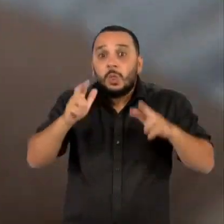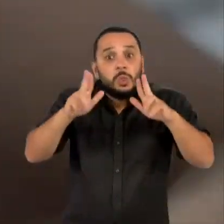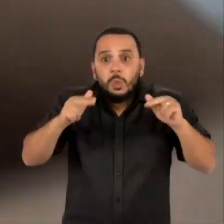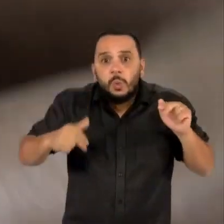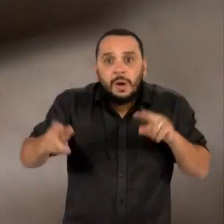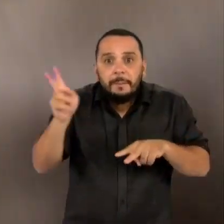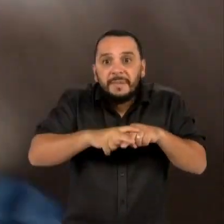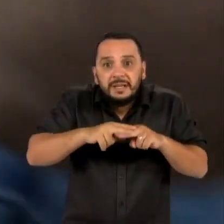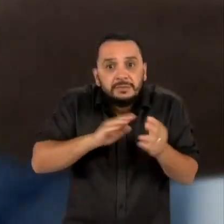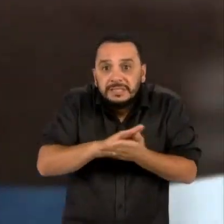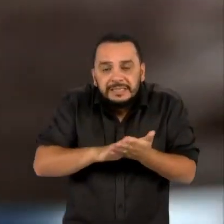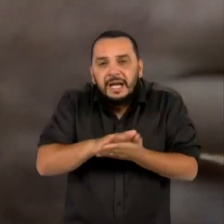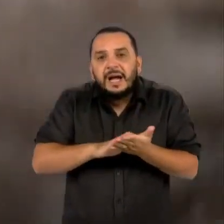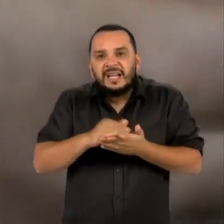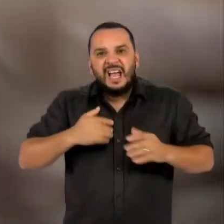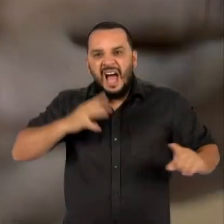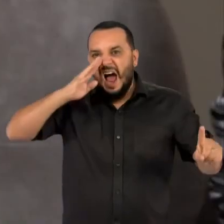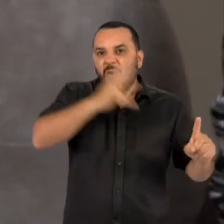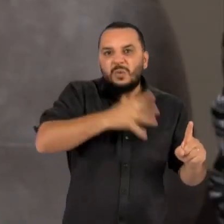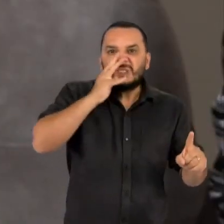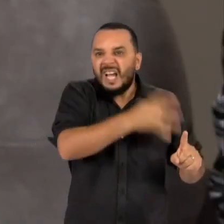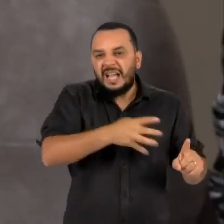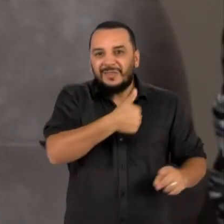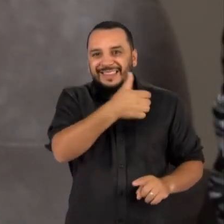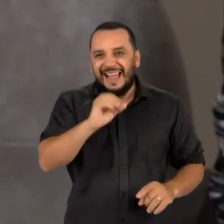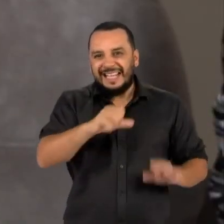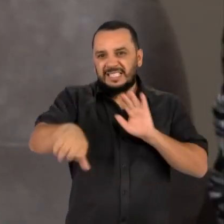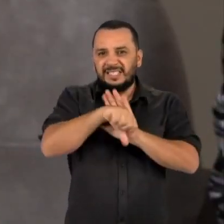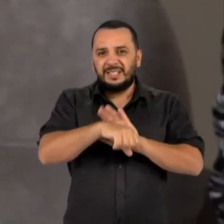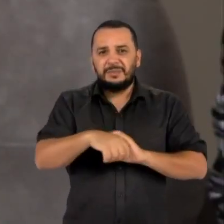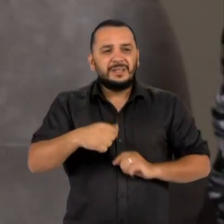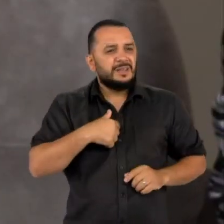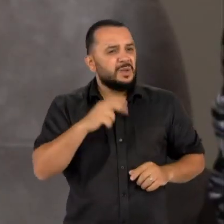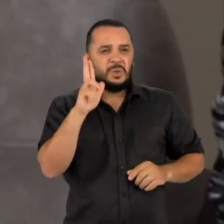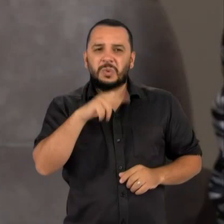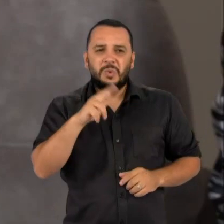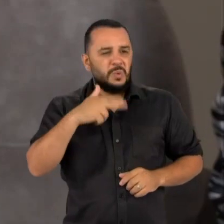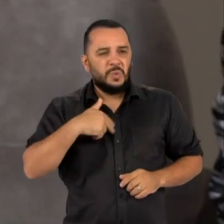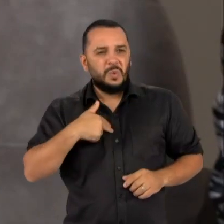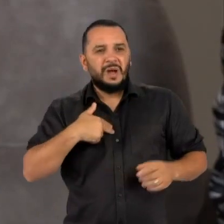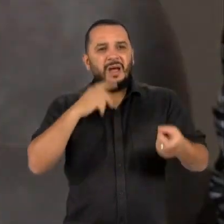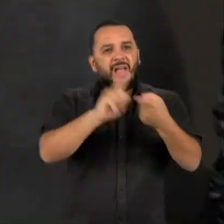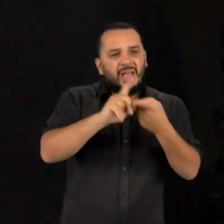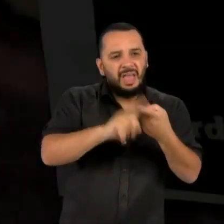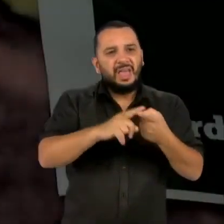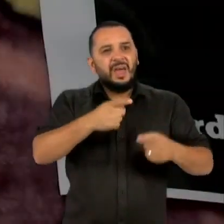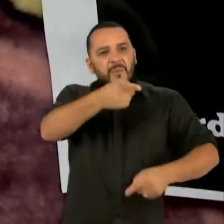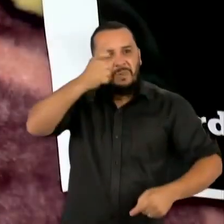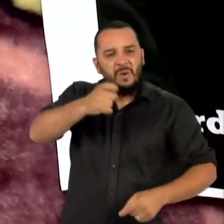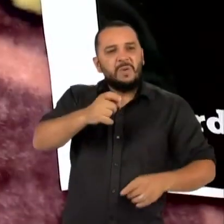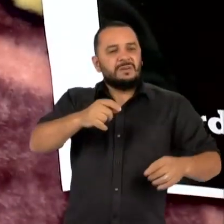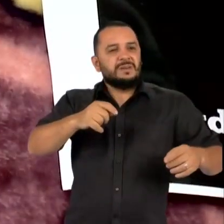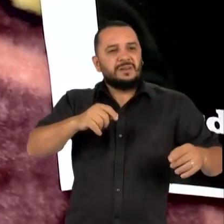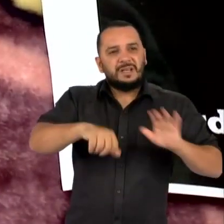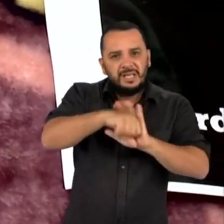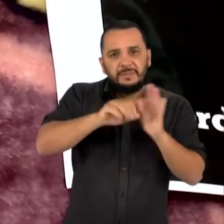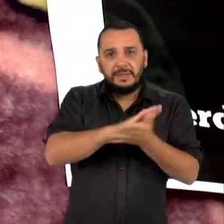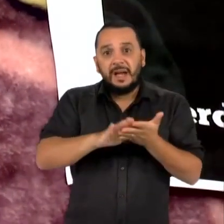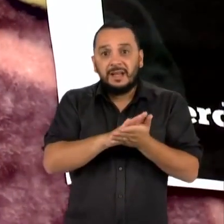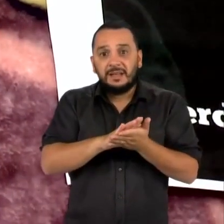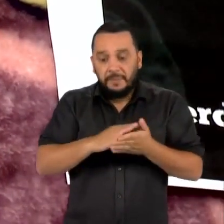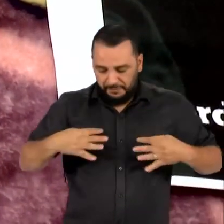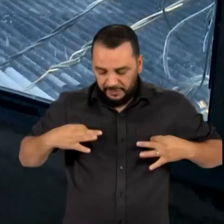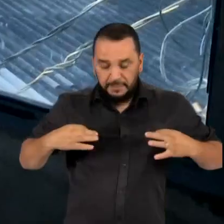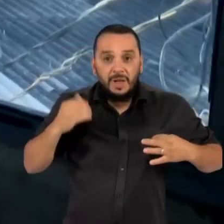acusado de praticar mais de dez crimes jamais vou botar de vida de alguém chamava cometeu um clima de medo uma camiseta rosa